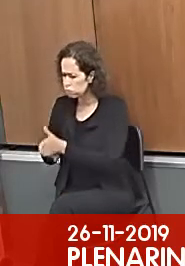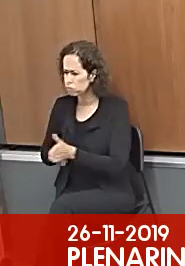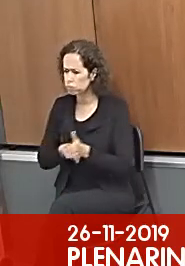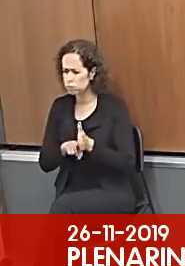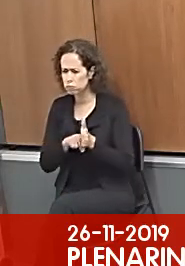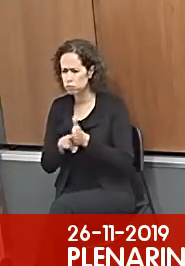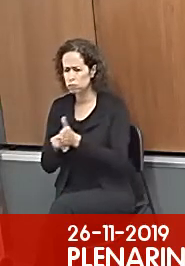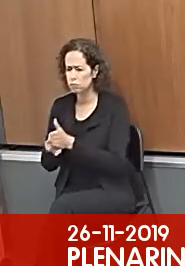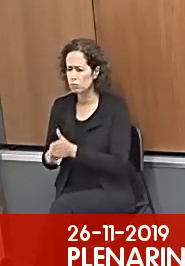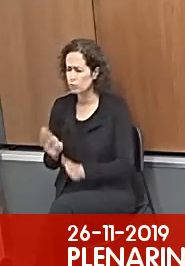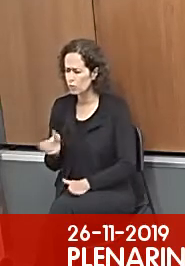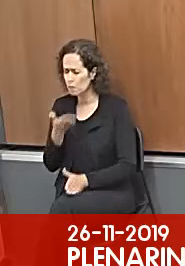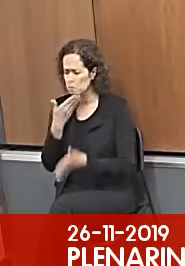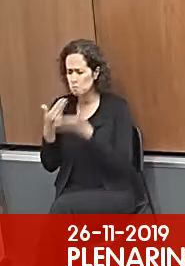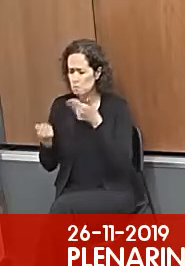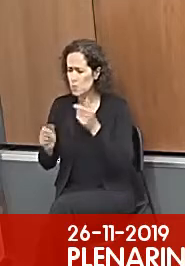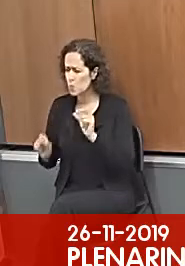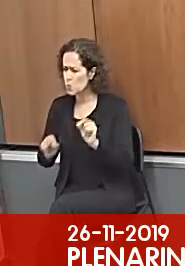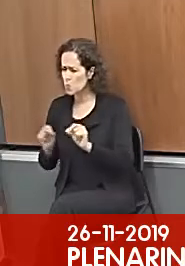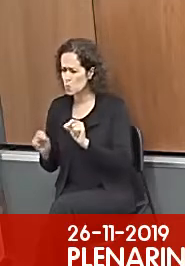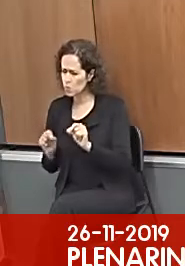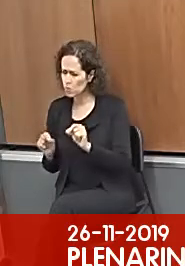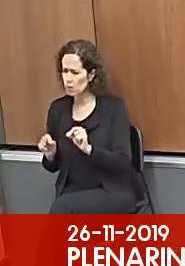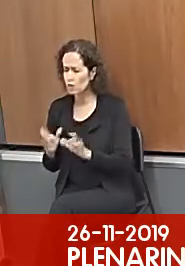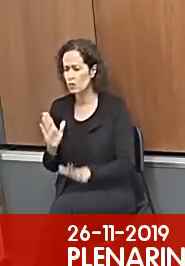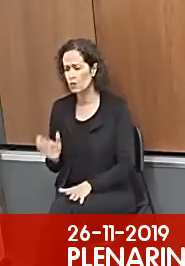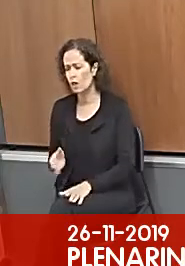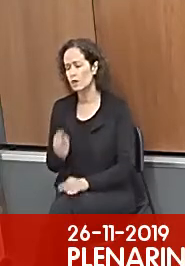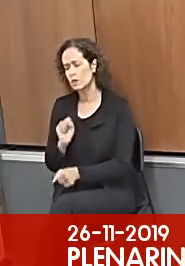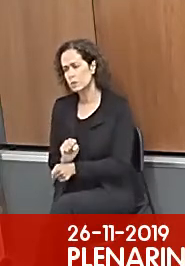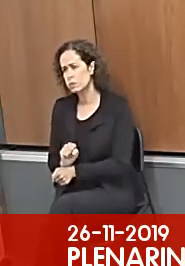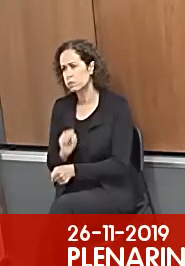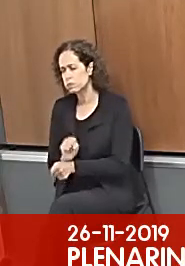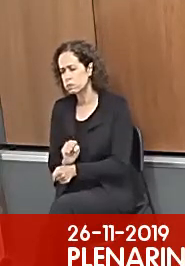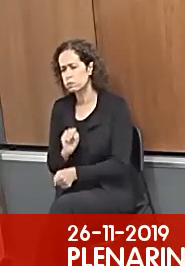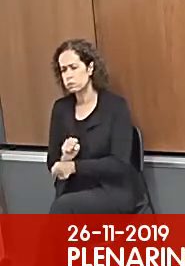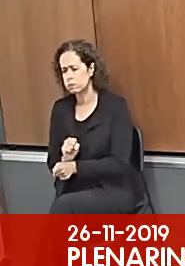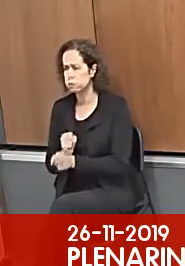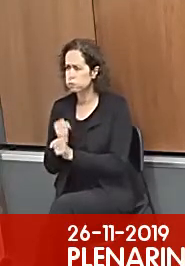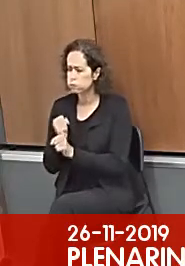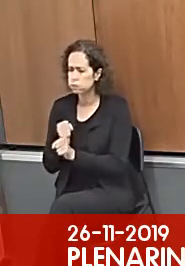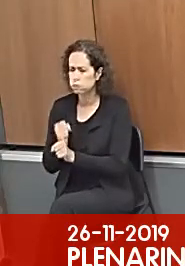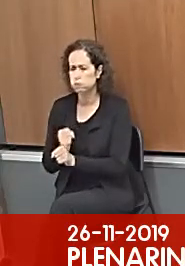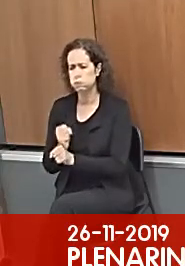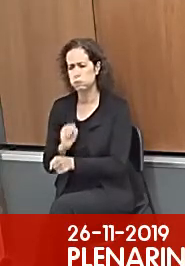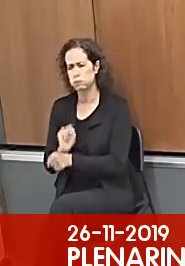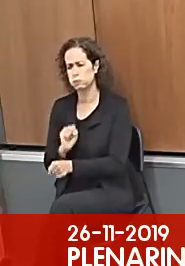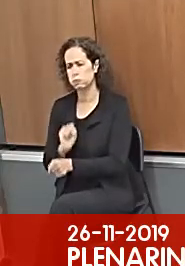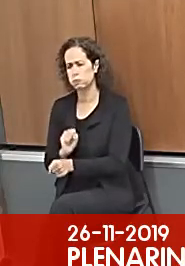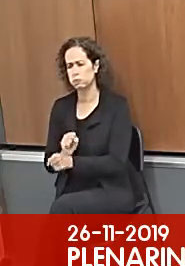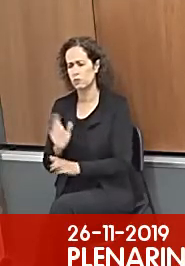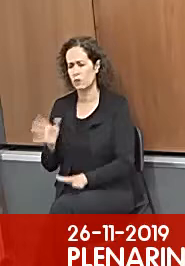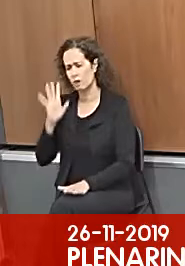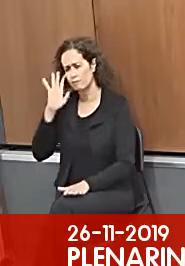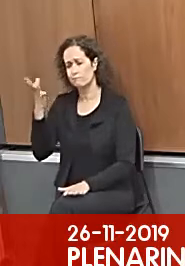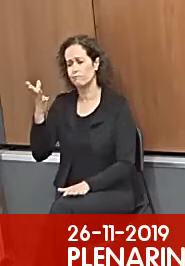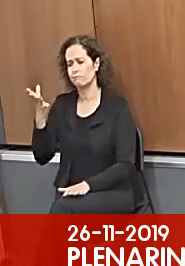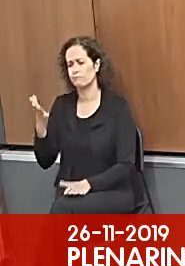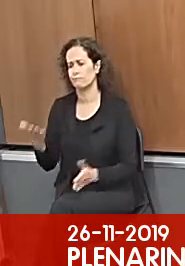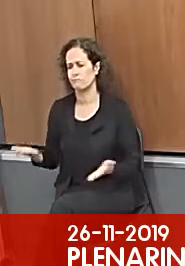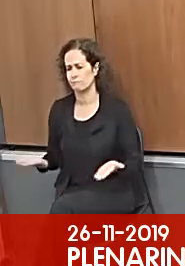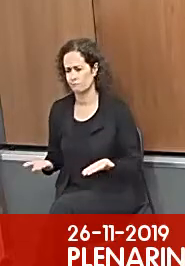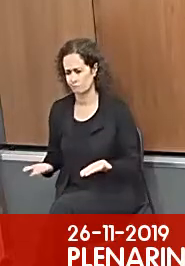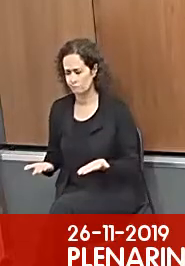qualificada e que já passou muito, muito, muito, muito tempo de ter se tomado essa decisão.